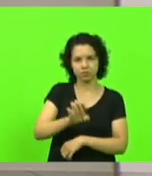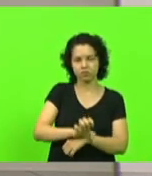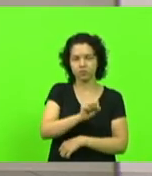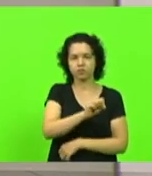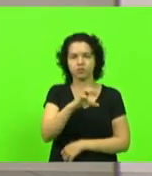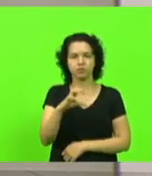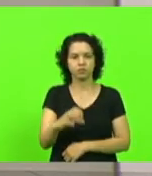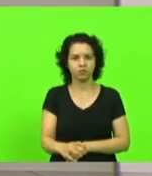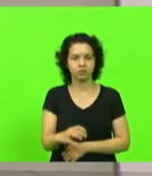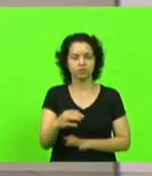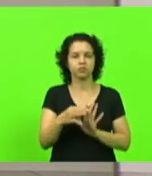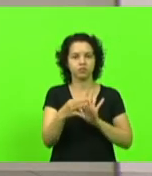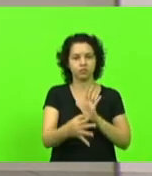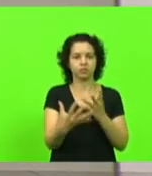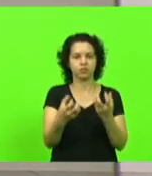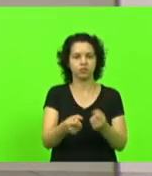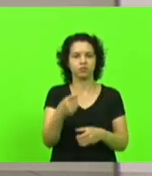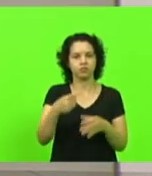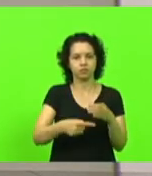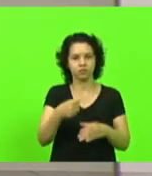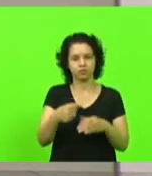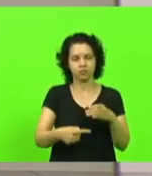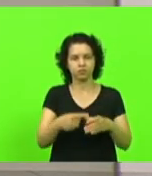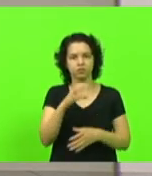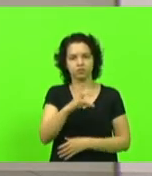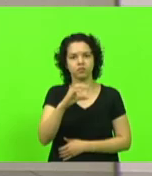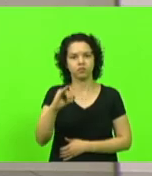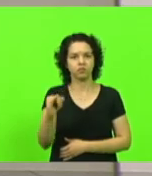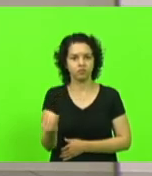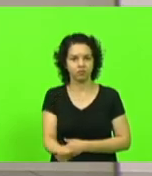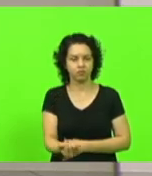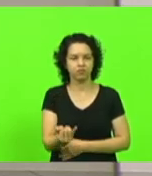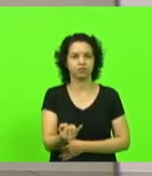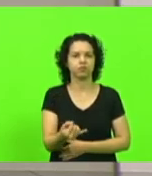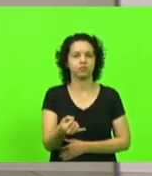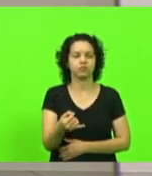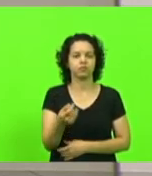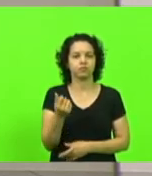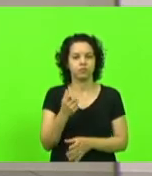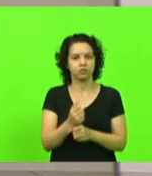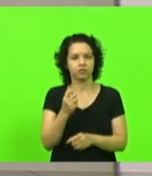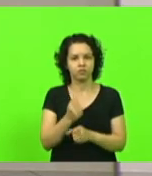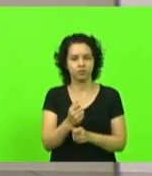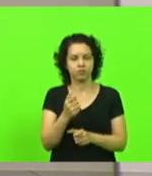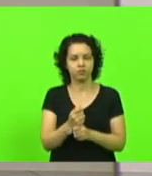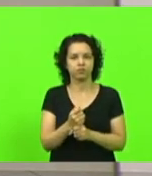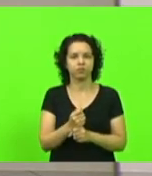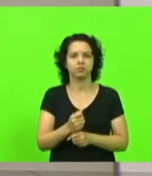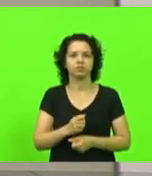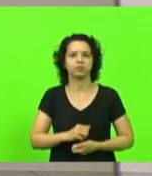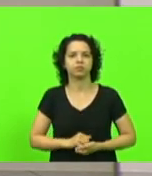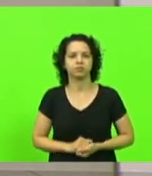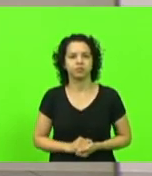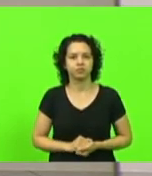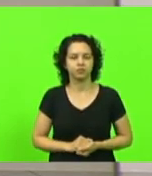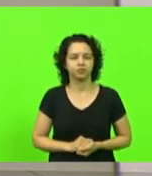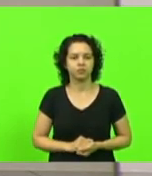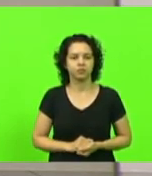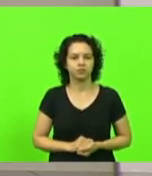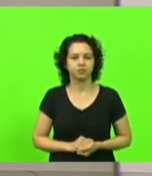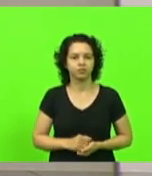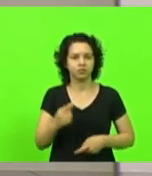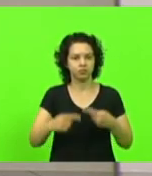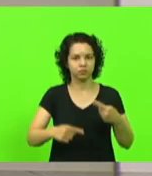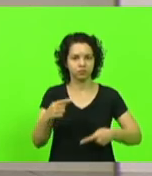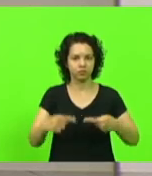com pareceres favoráveis das comissões de Constituição e Justiça e Comissão de Finanças e Tributação. Em discussão. Não havendo quem queira discutir,